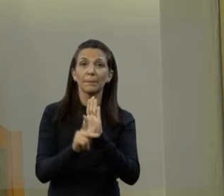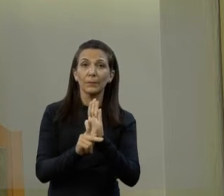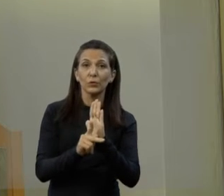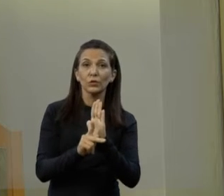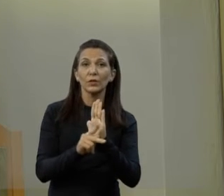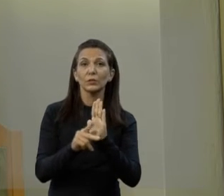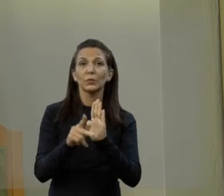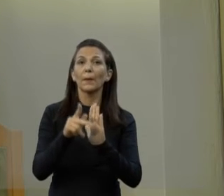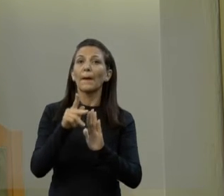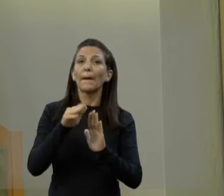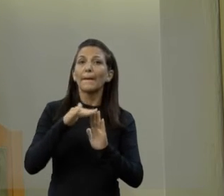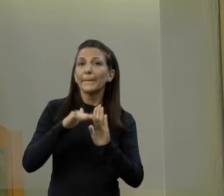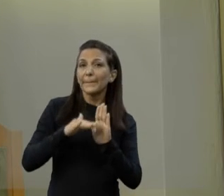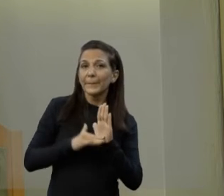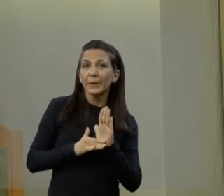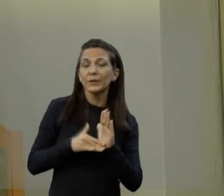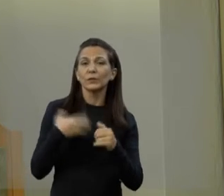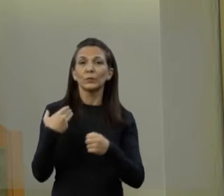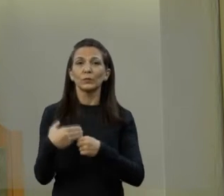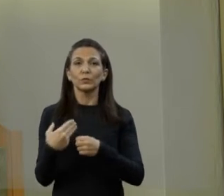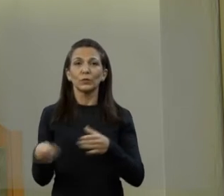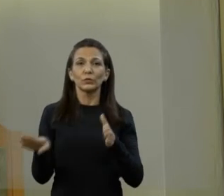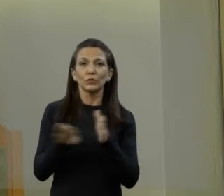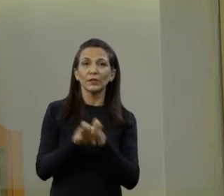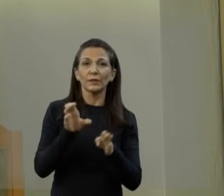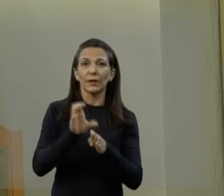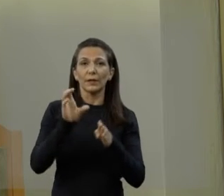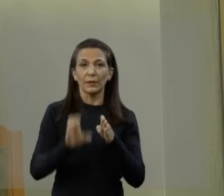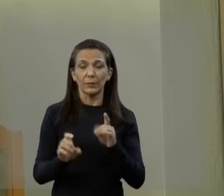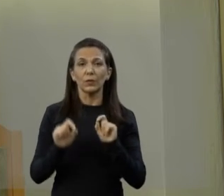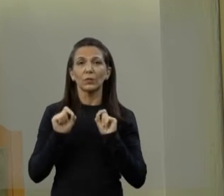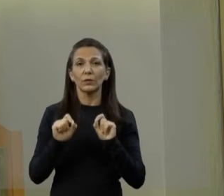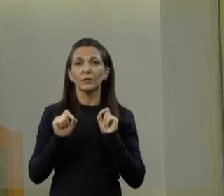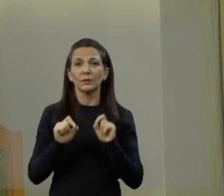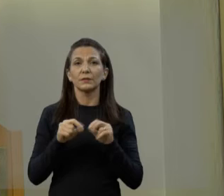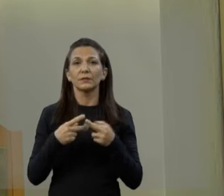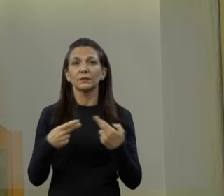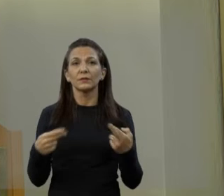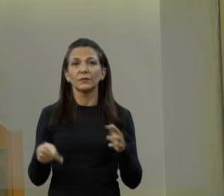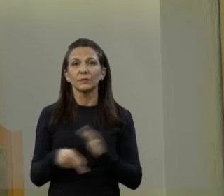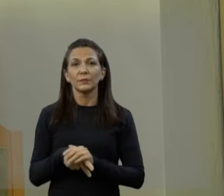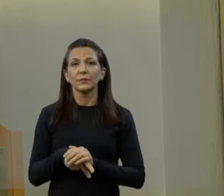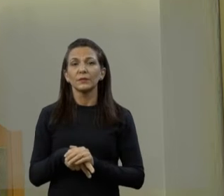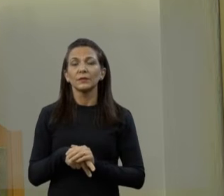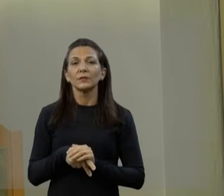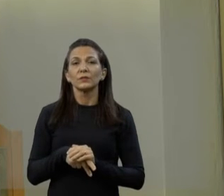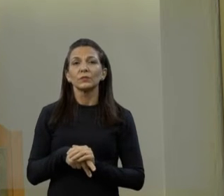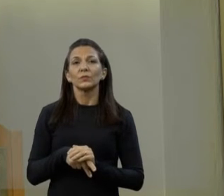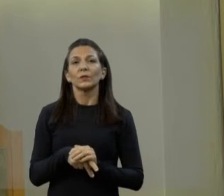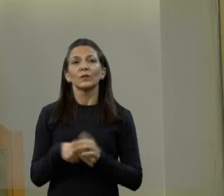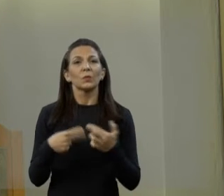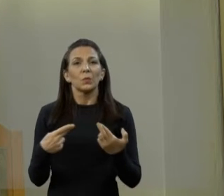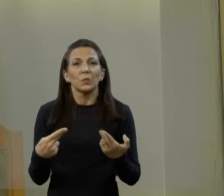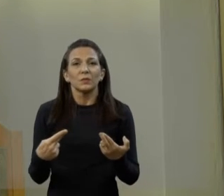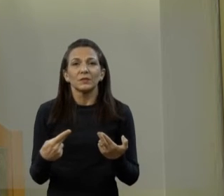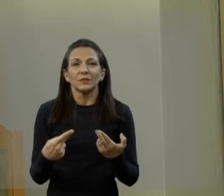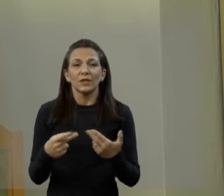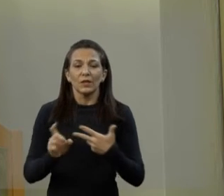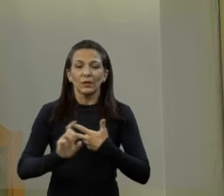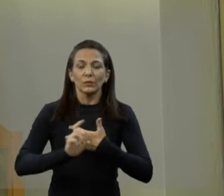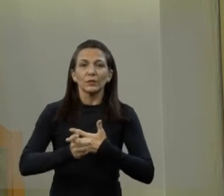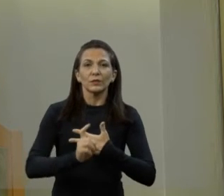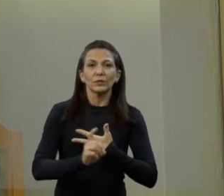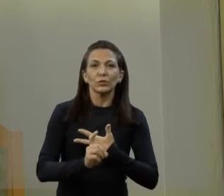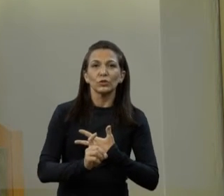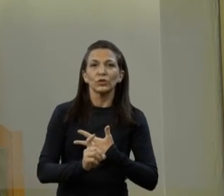que vem para dentro da sua casa porque esses planos não são planos consolidados construídos pelo poder